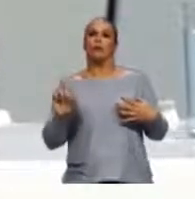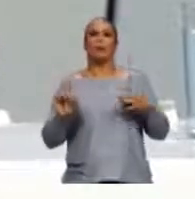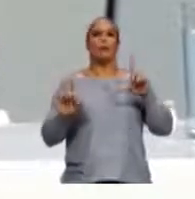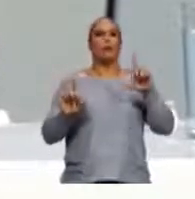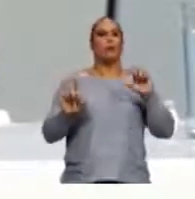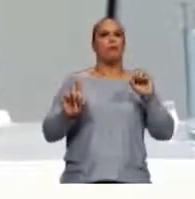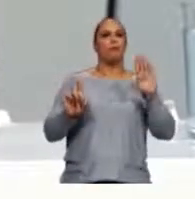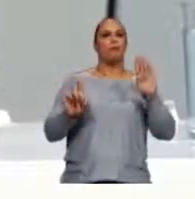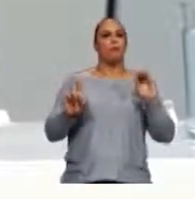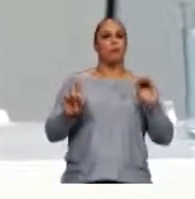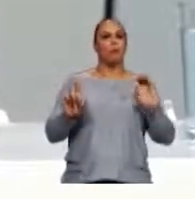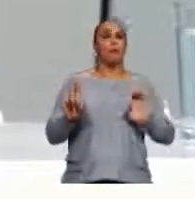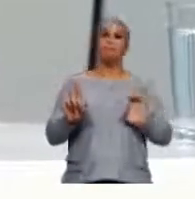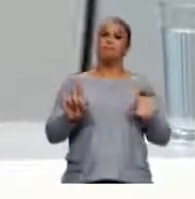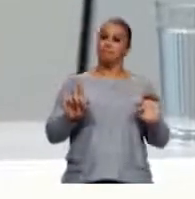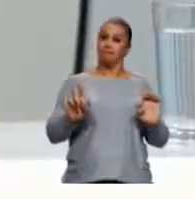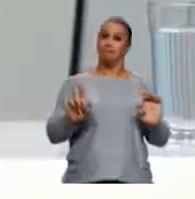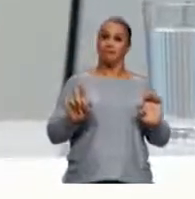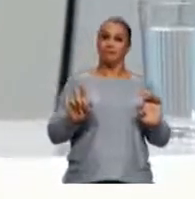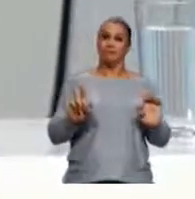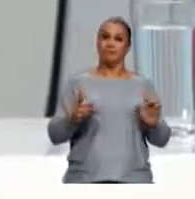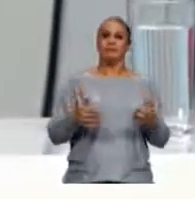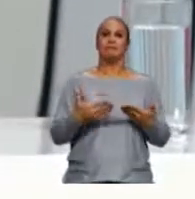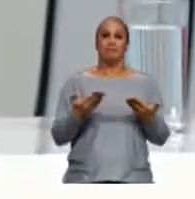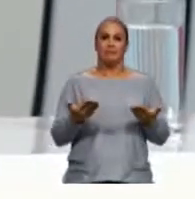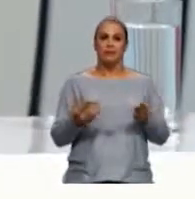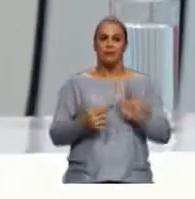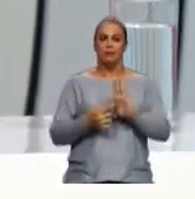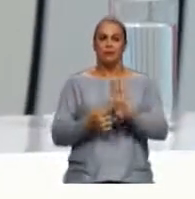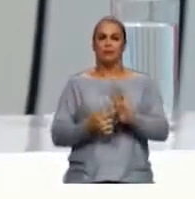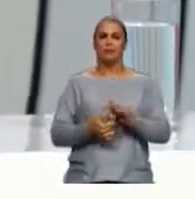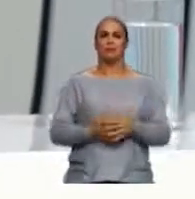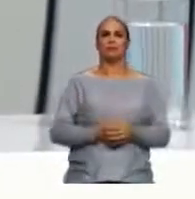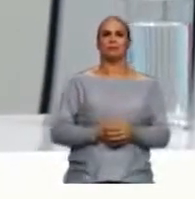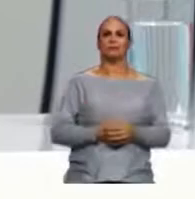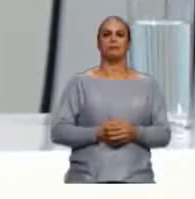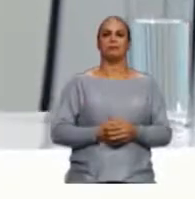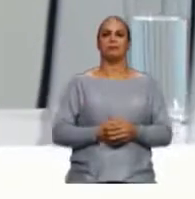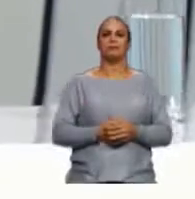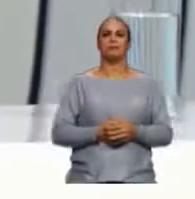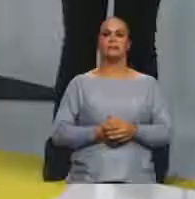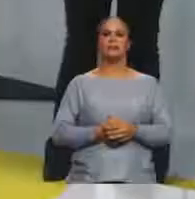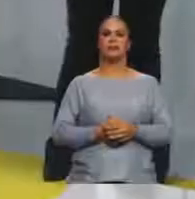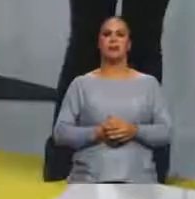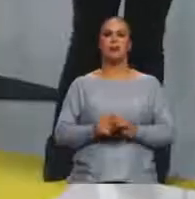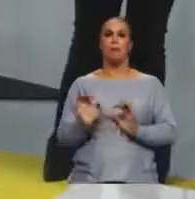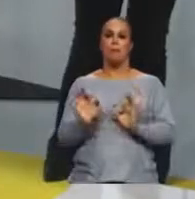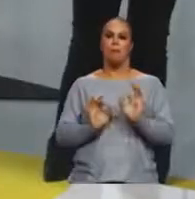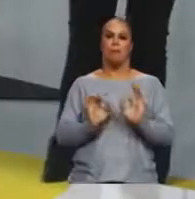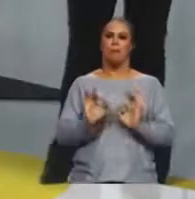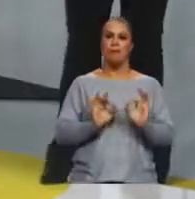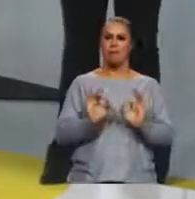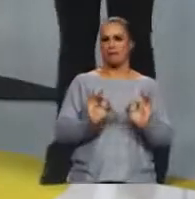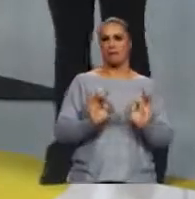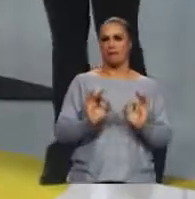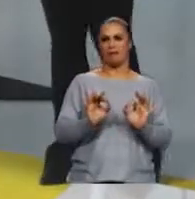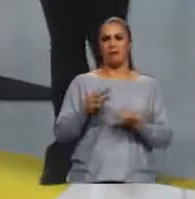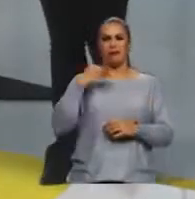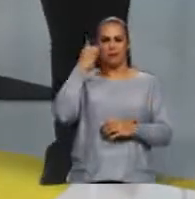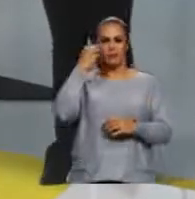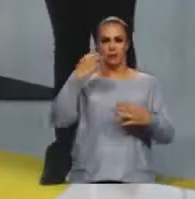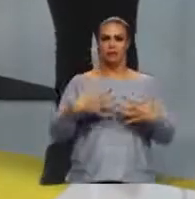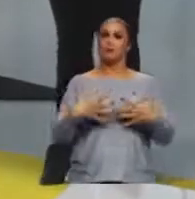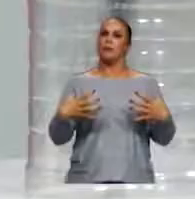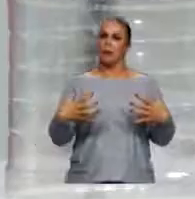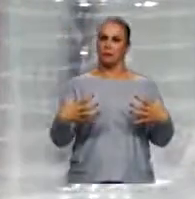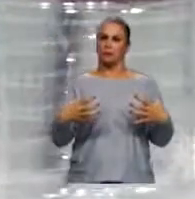simulação desse lobo. Então vamos construir o pulmão. Você pode fazer aí na sua casa,